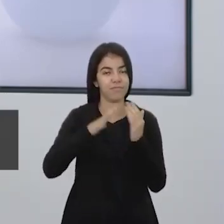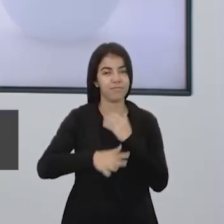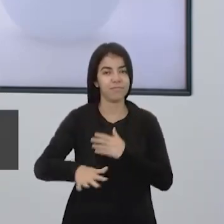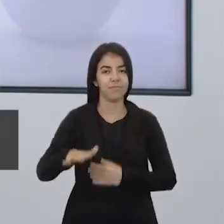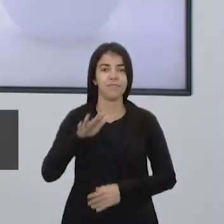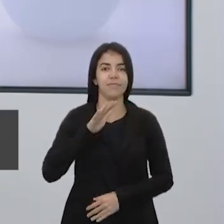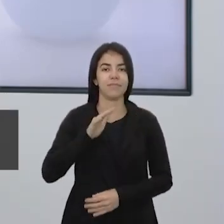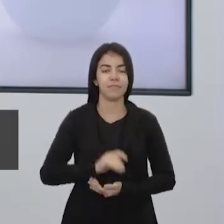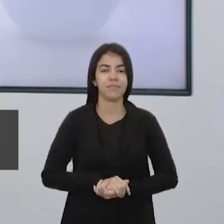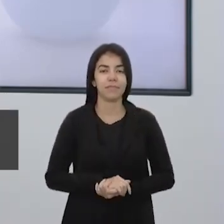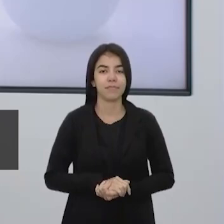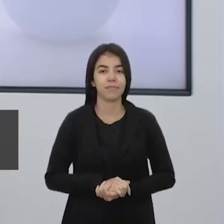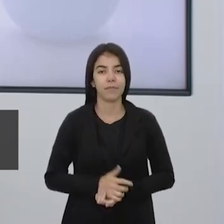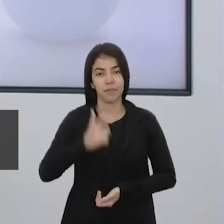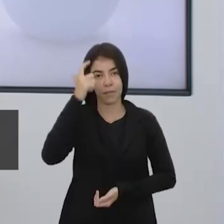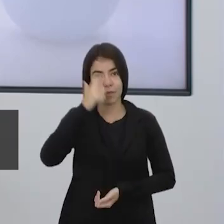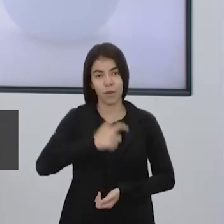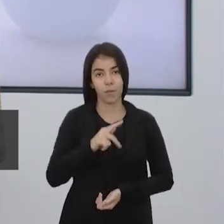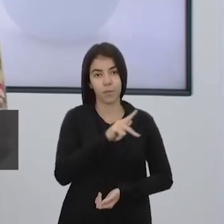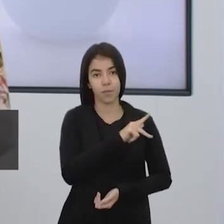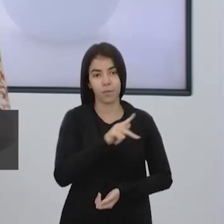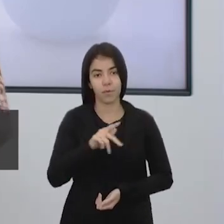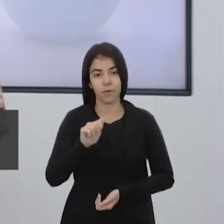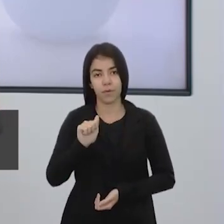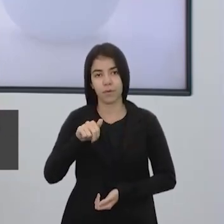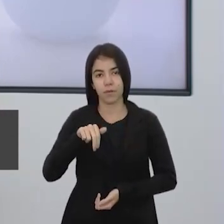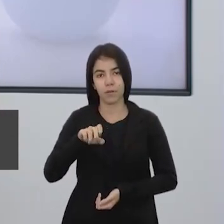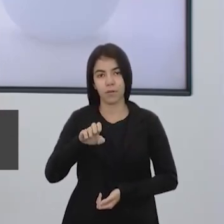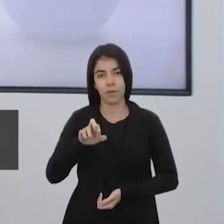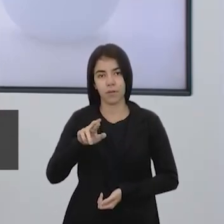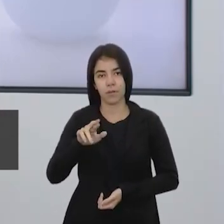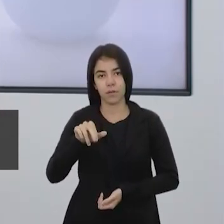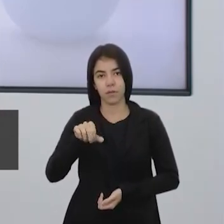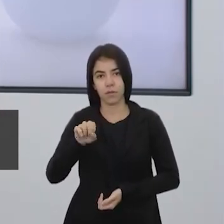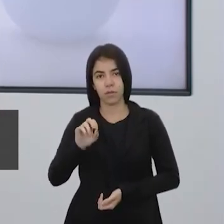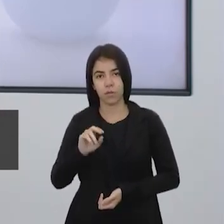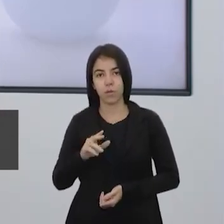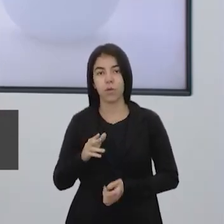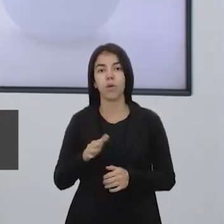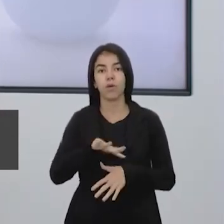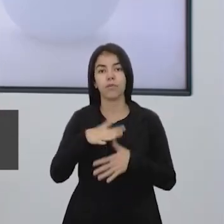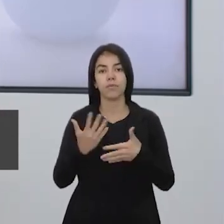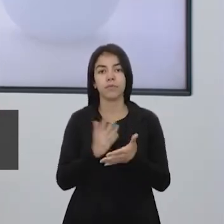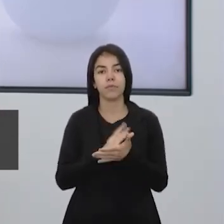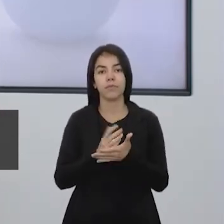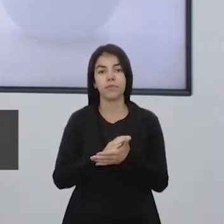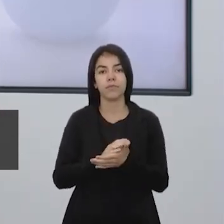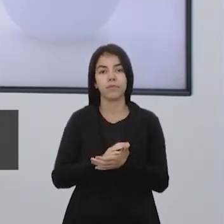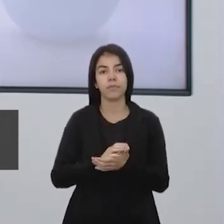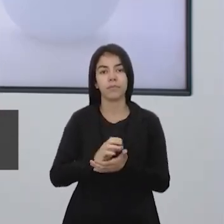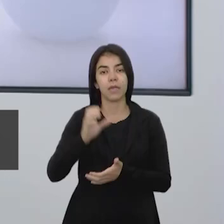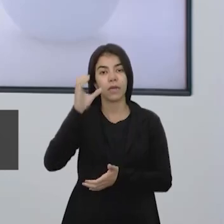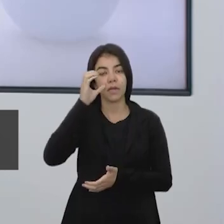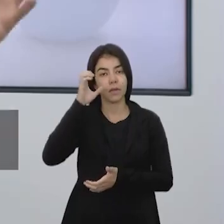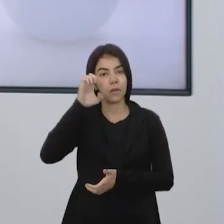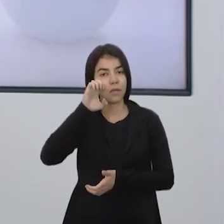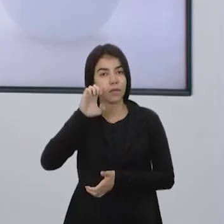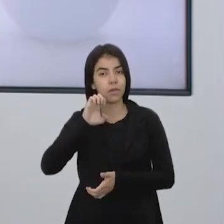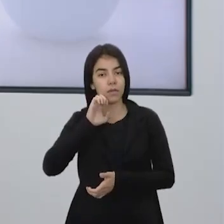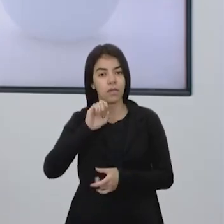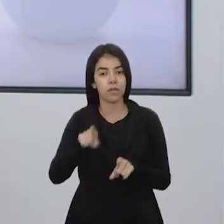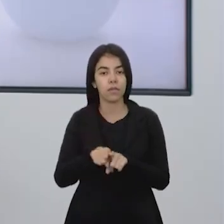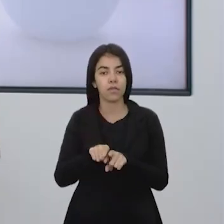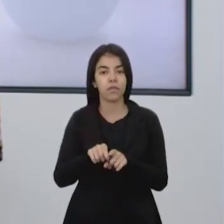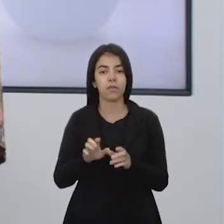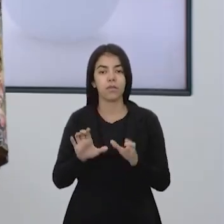de Mídias. Eu sou o professor Anderson, estou acompanhado aqui pelo pessoal de Libras, a Elisângela e a Carol, e o